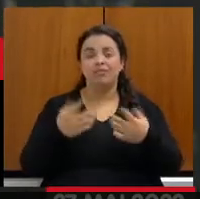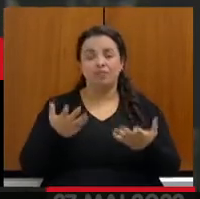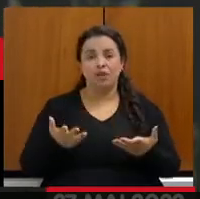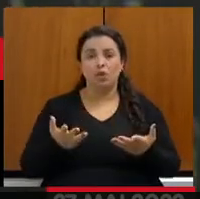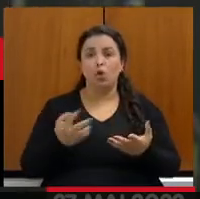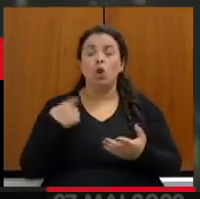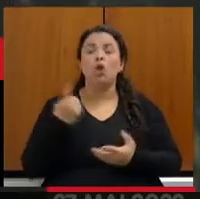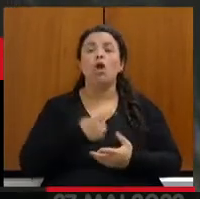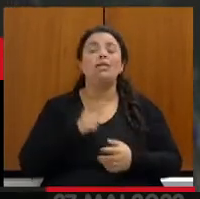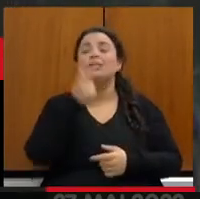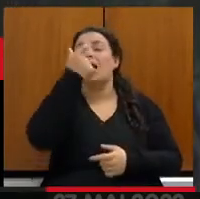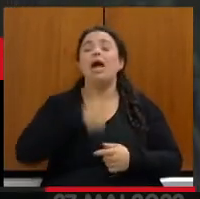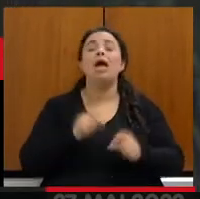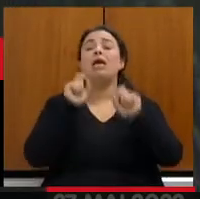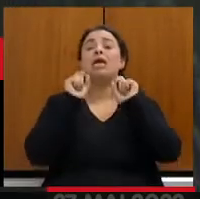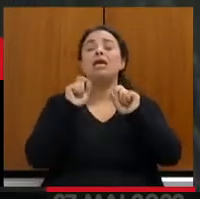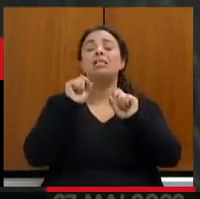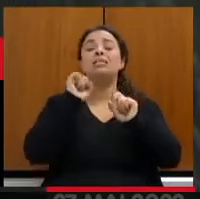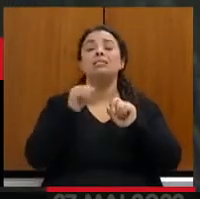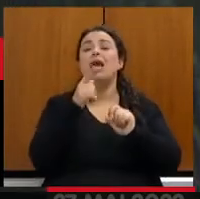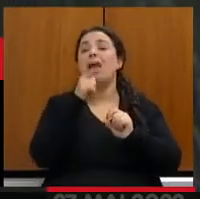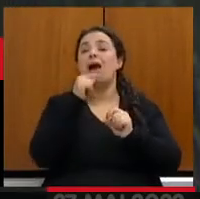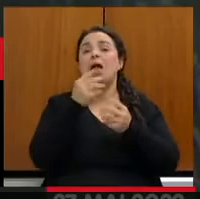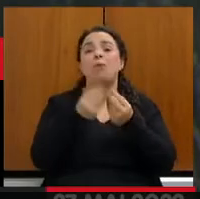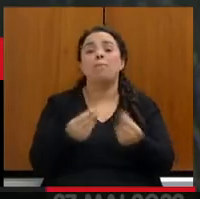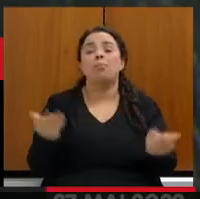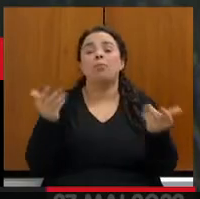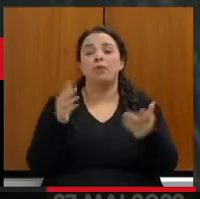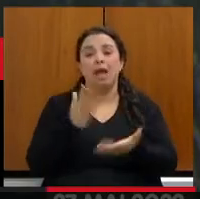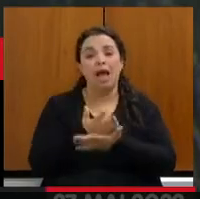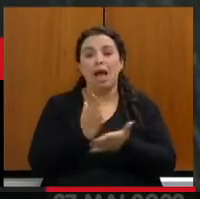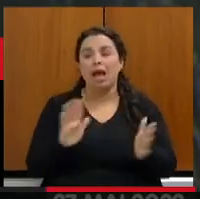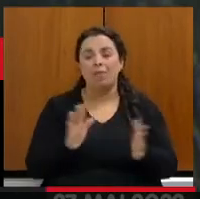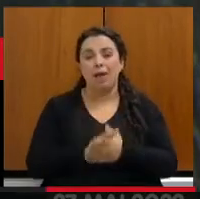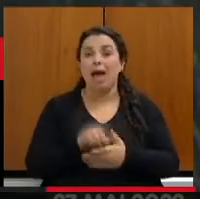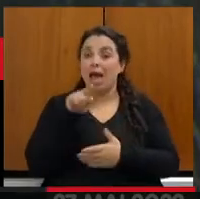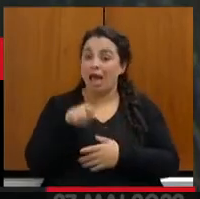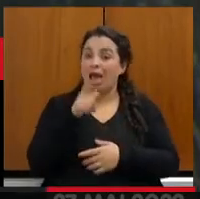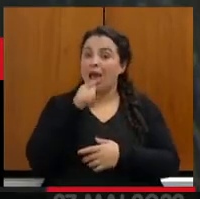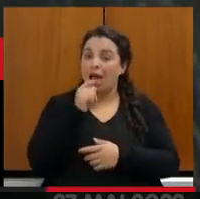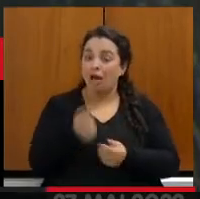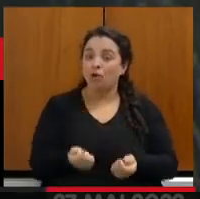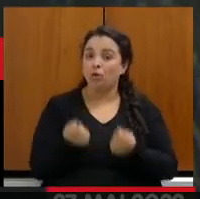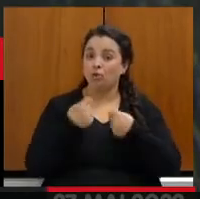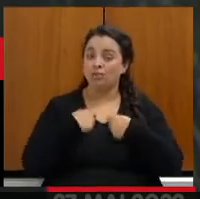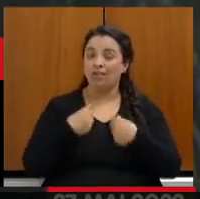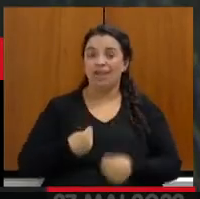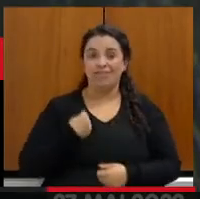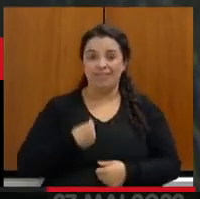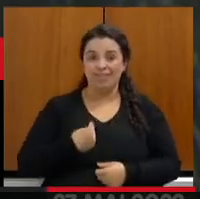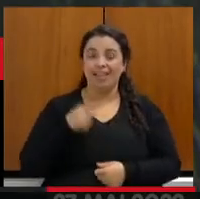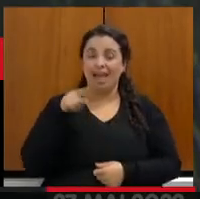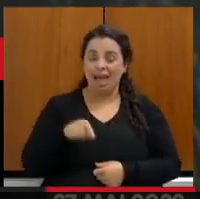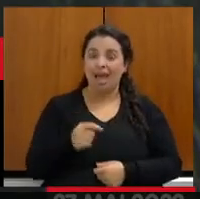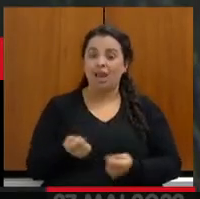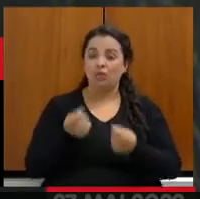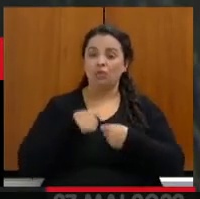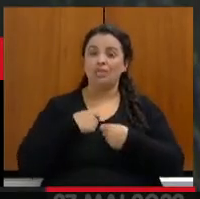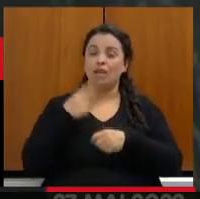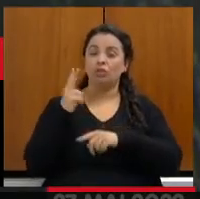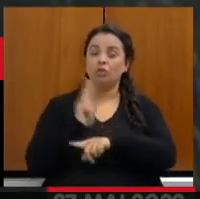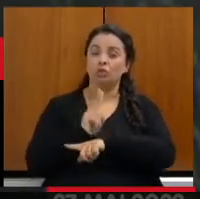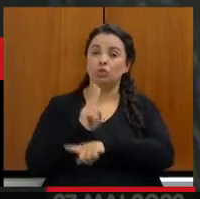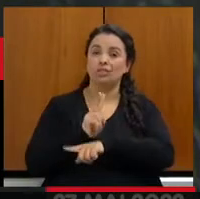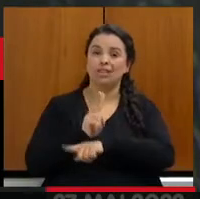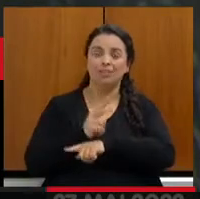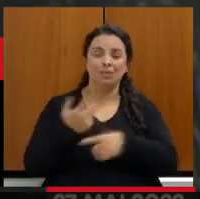a água que a nossa fonte de vida é a água que dá nos a sustentabilidade não existe vida sem água e isso não